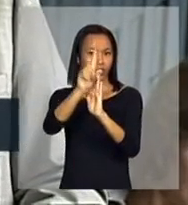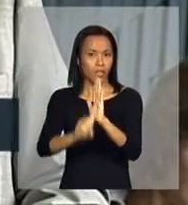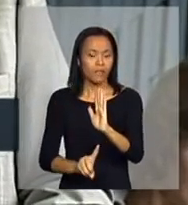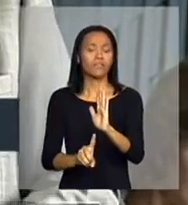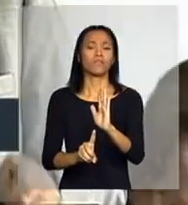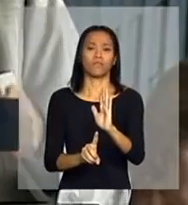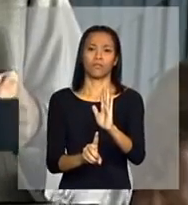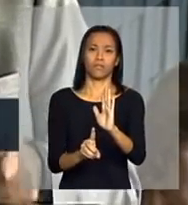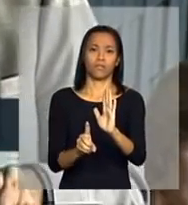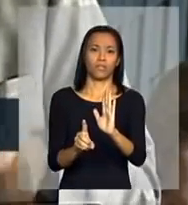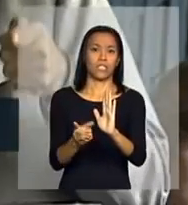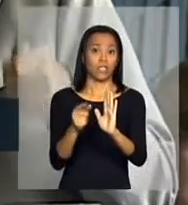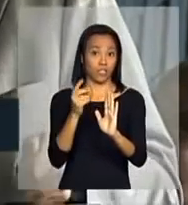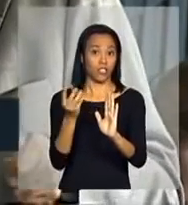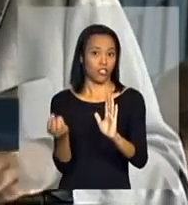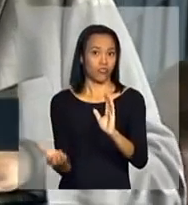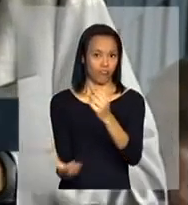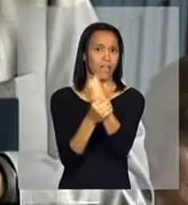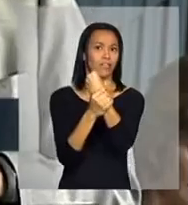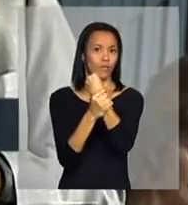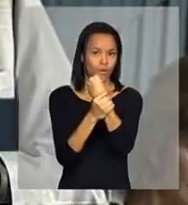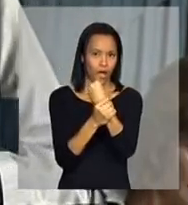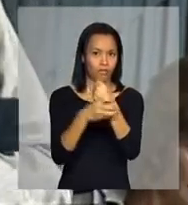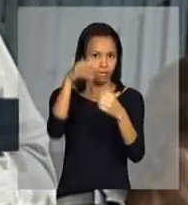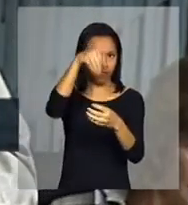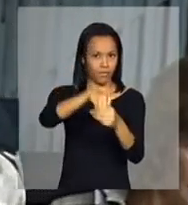estavam lá assegurados e que estão assegurados